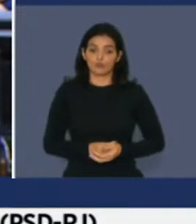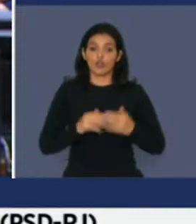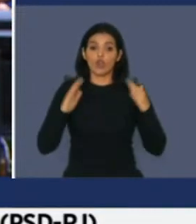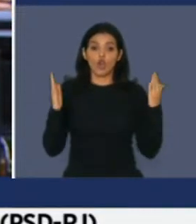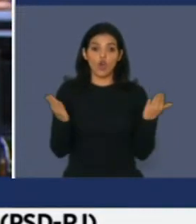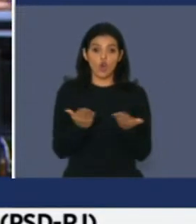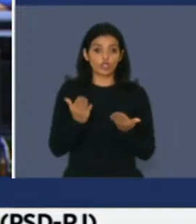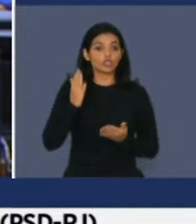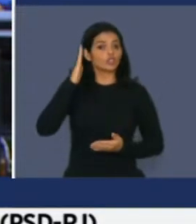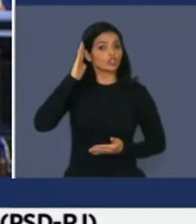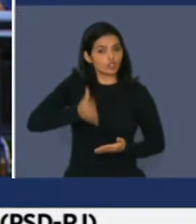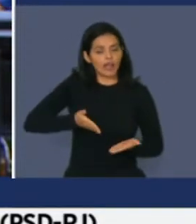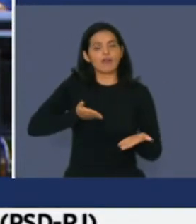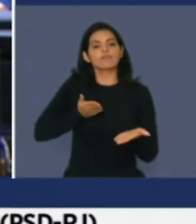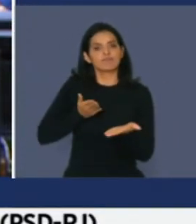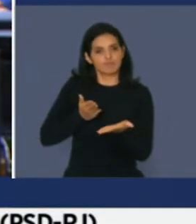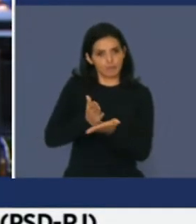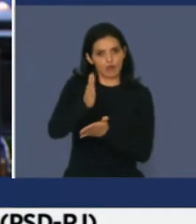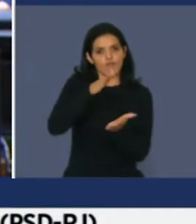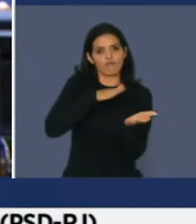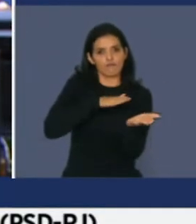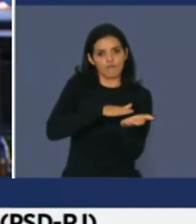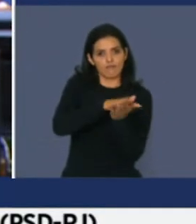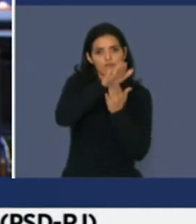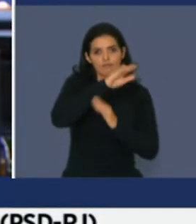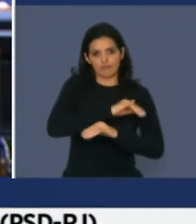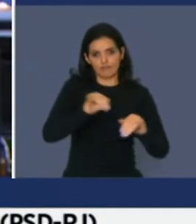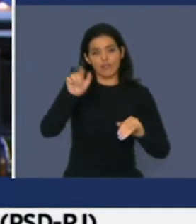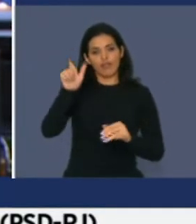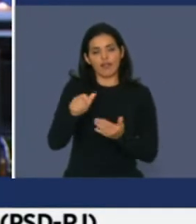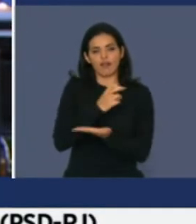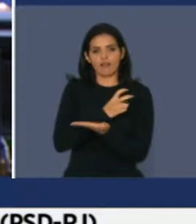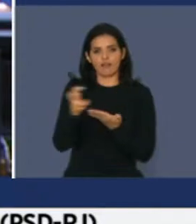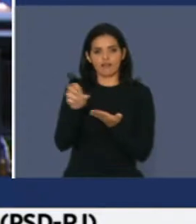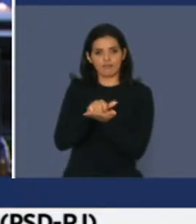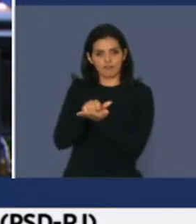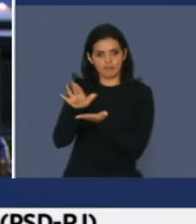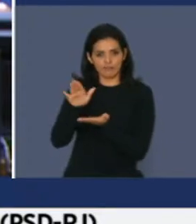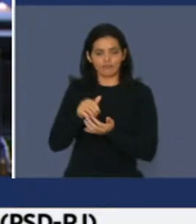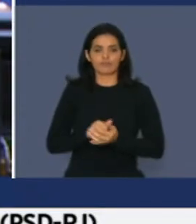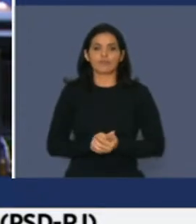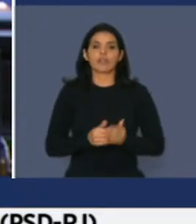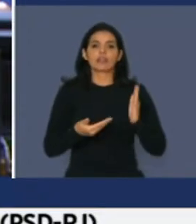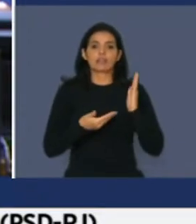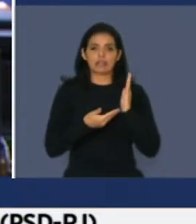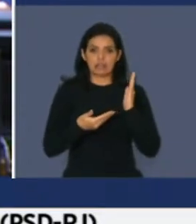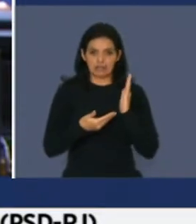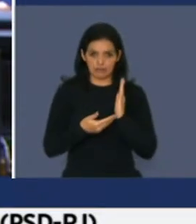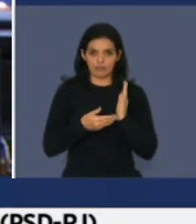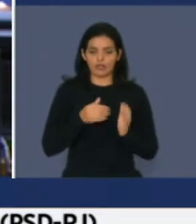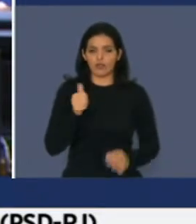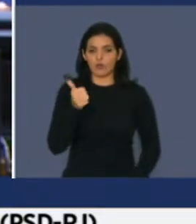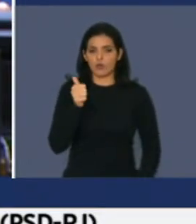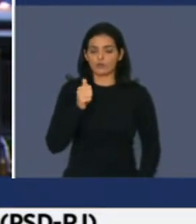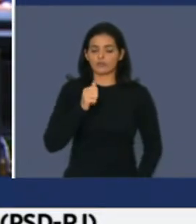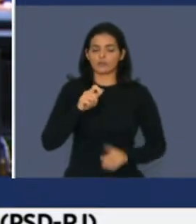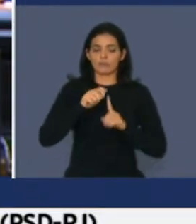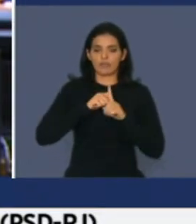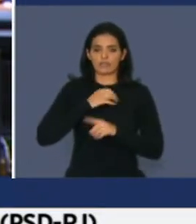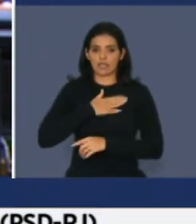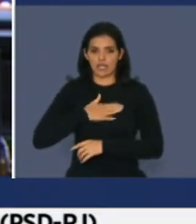hoje, na data da sua publicação. Câmara dos Deputados, 11 de agosto de 2021. Arthur Lira, presidente.